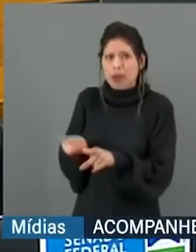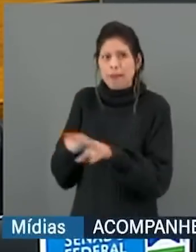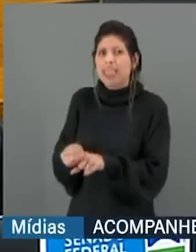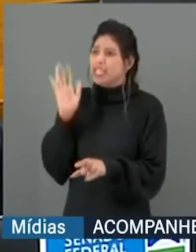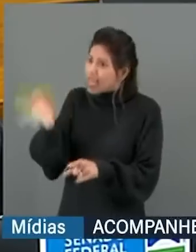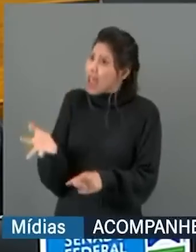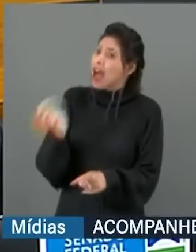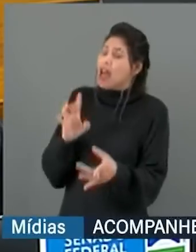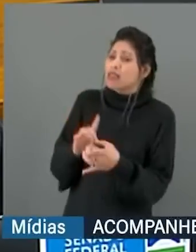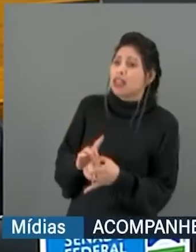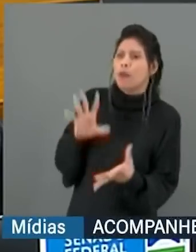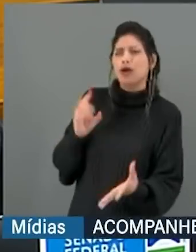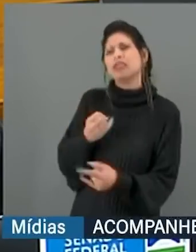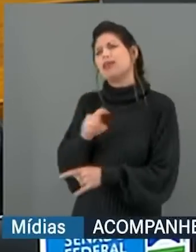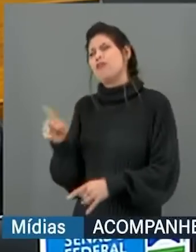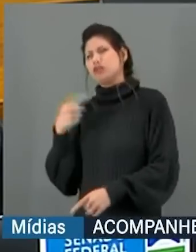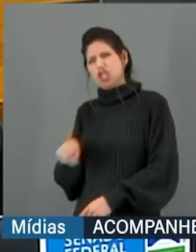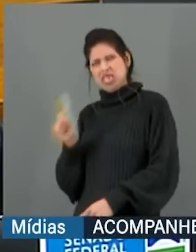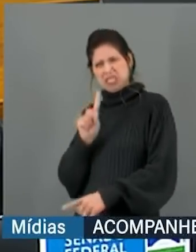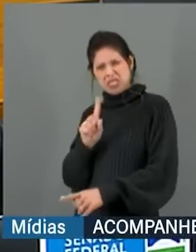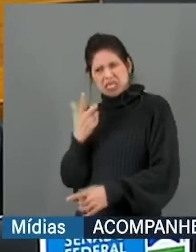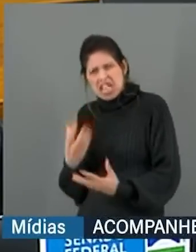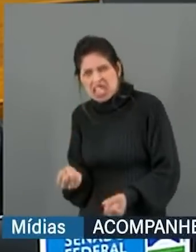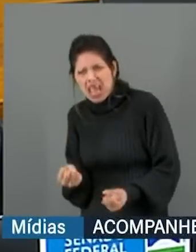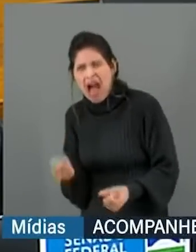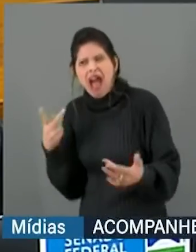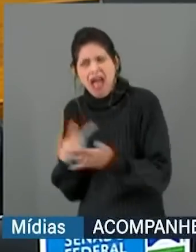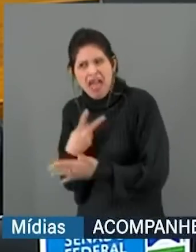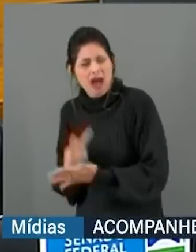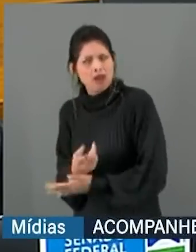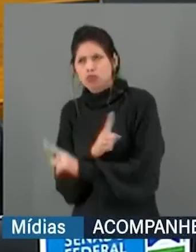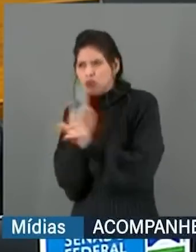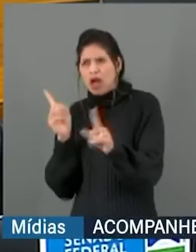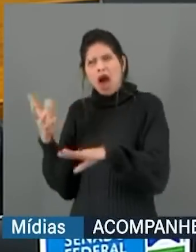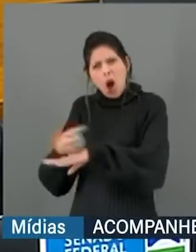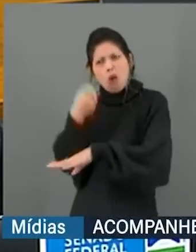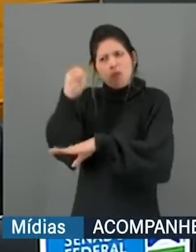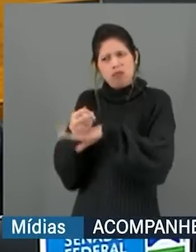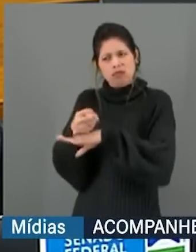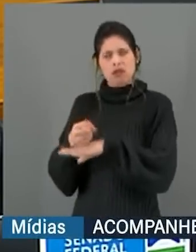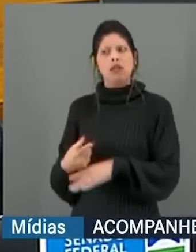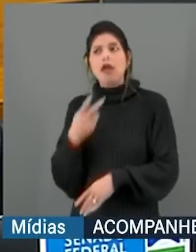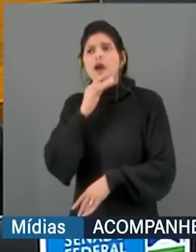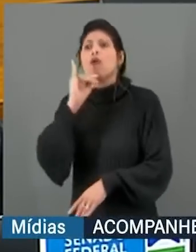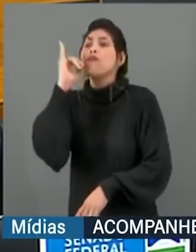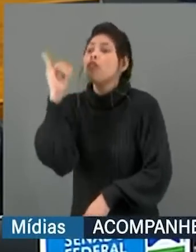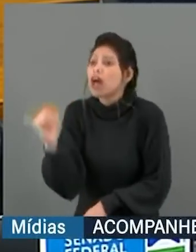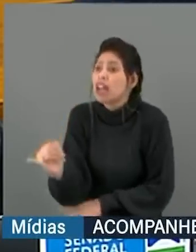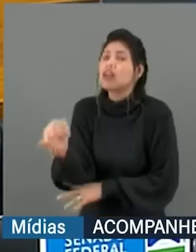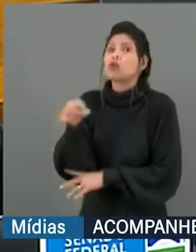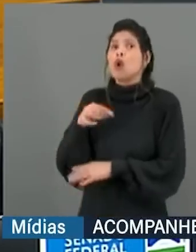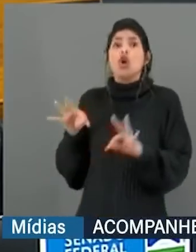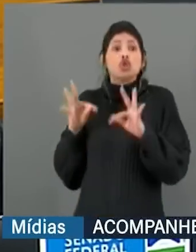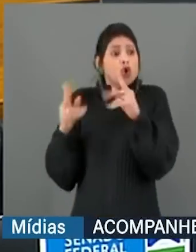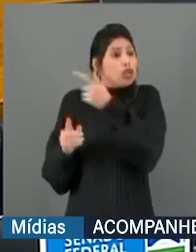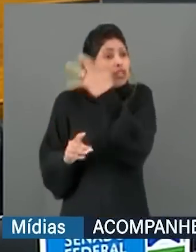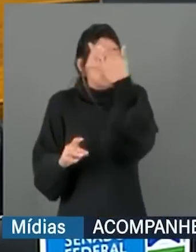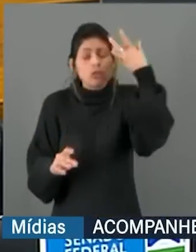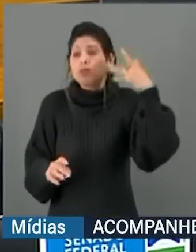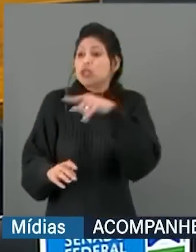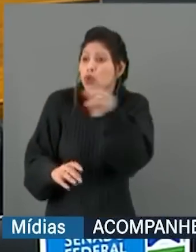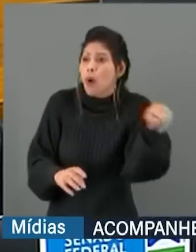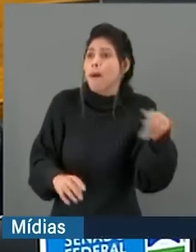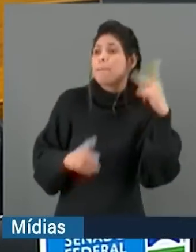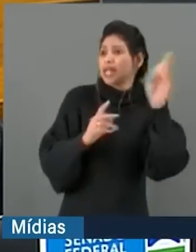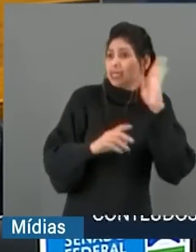democracia, jamais você vai ser a favor de ato de golpe. Então, o que eu quero falar para você aqui, que eu estou aqui para todo cidadão brasileiro, para defender